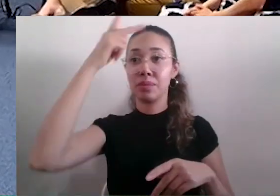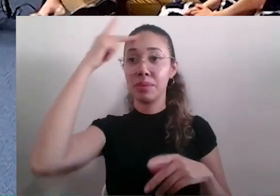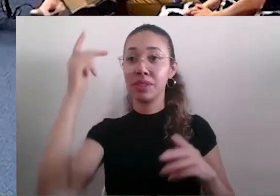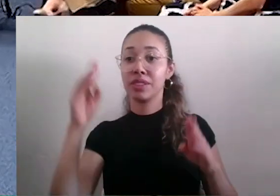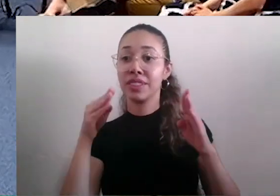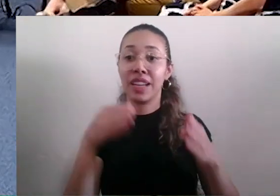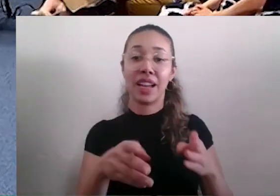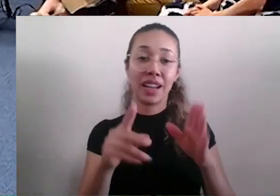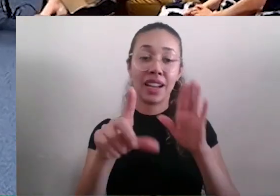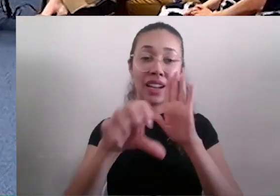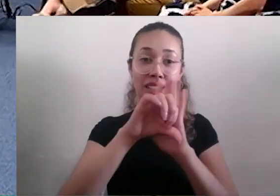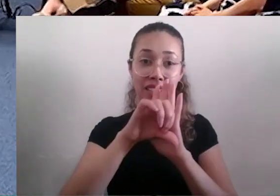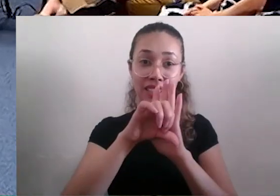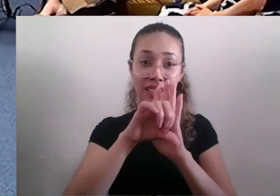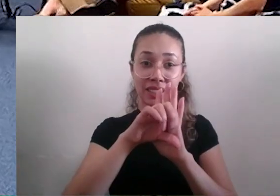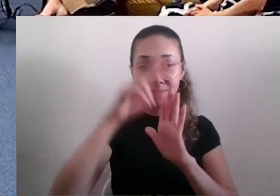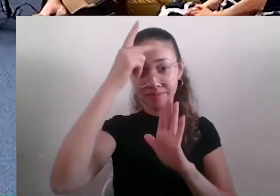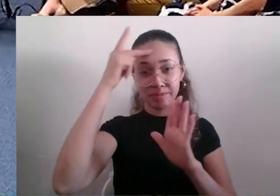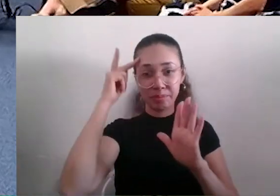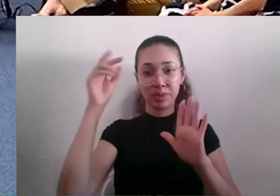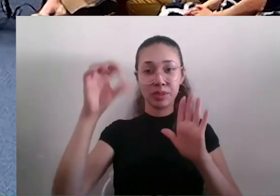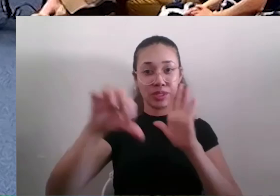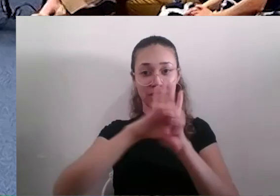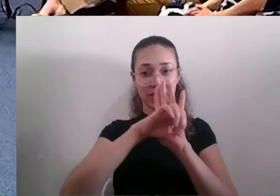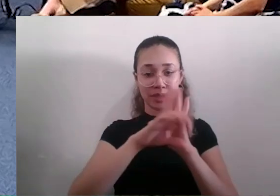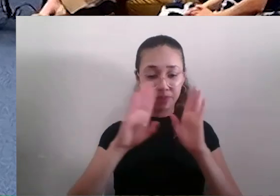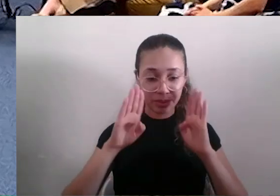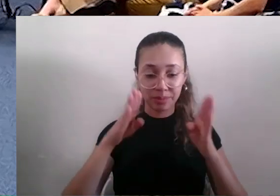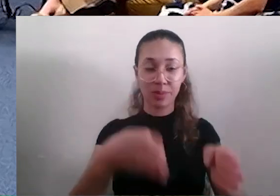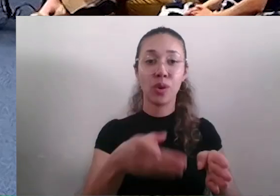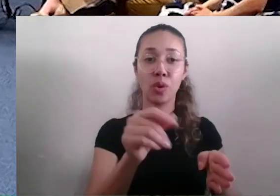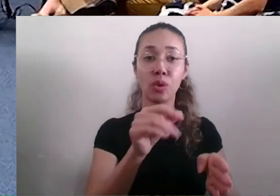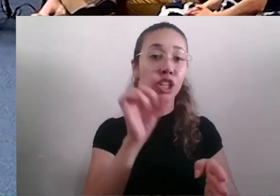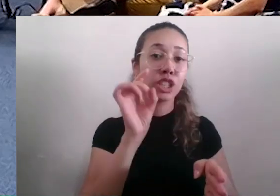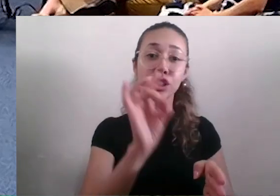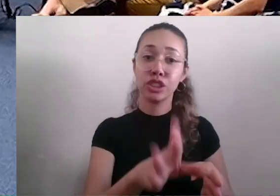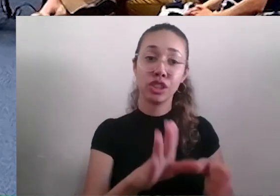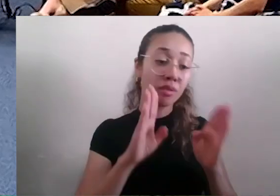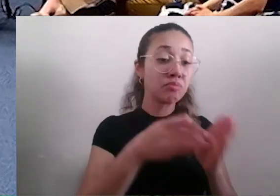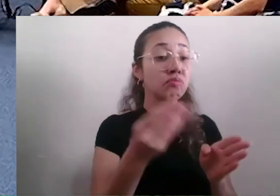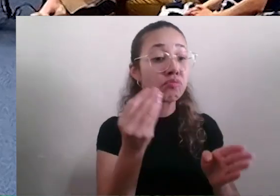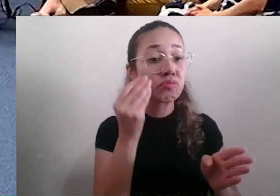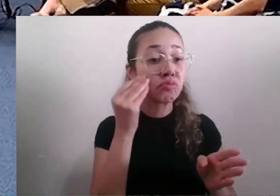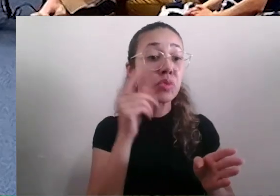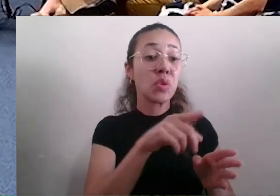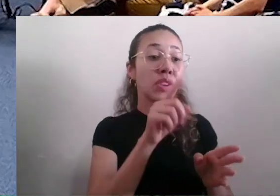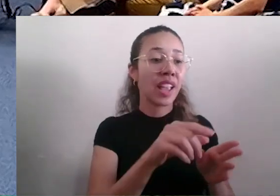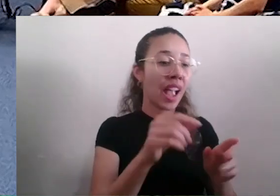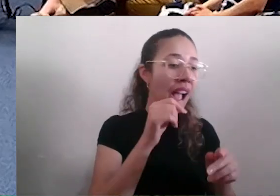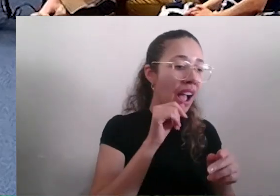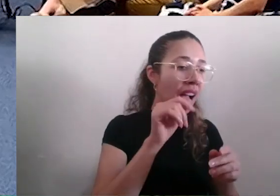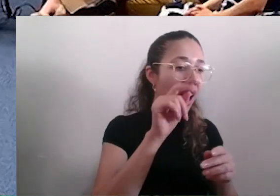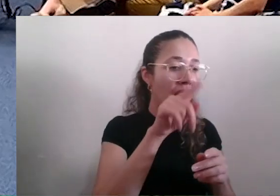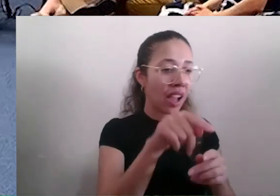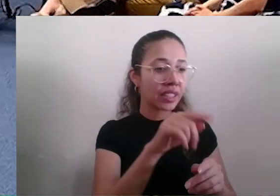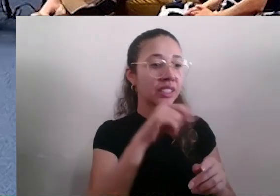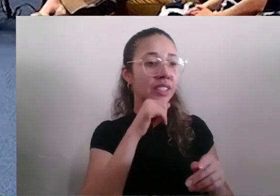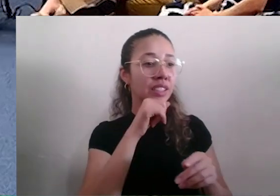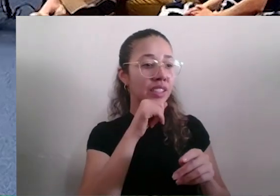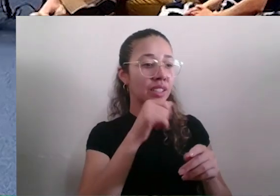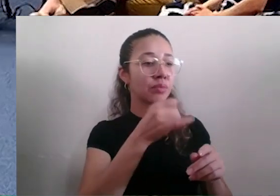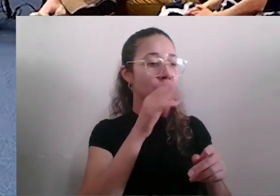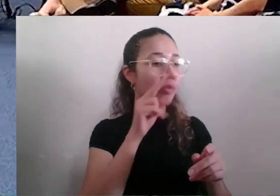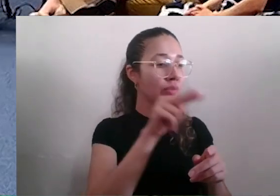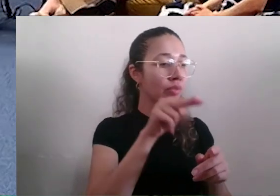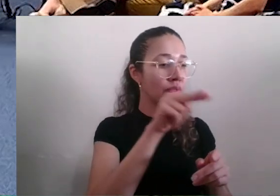pessoas que cobrem né que são reporta de policiais estão cobrindo o crime da maneira que vai vender jornal que vai eh atrair o público da maneira